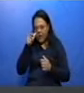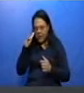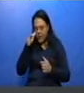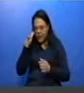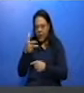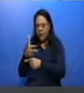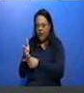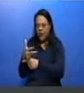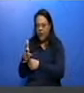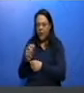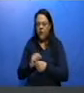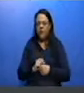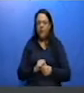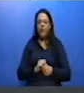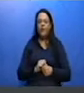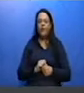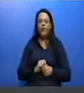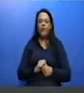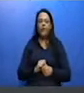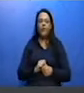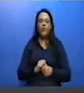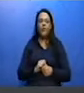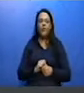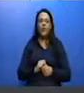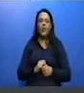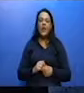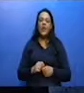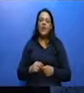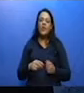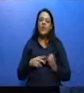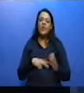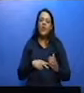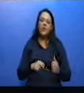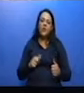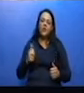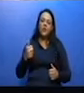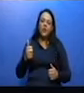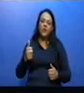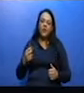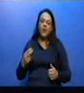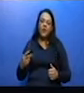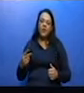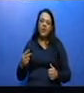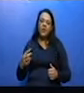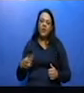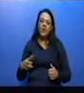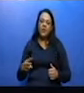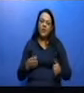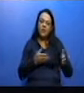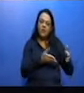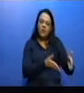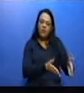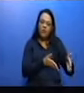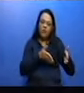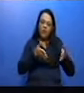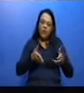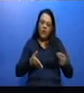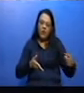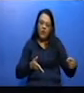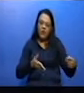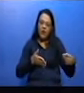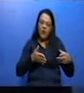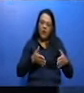Paulo. Nós lemos a primeira, a segunda e a terceira etapas da organização da pesquisa. Entendemos como são essas